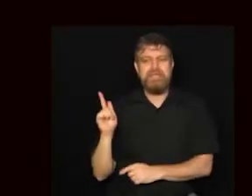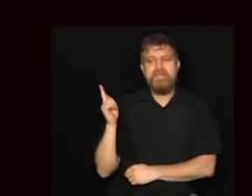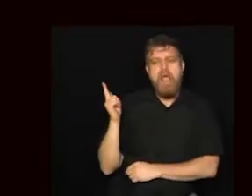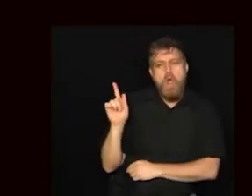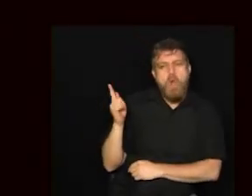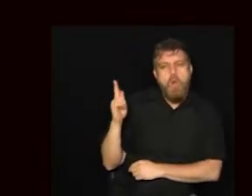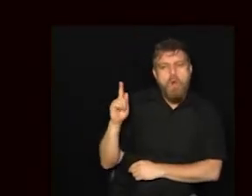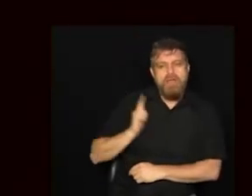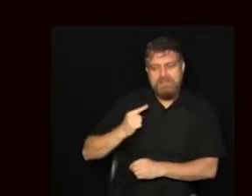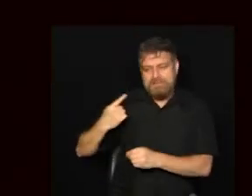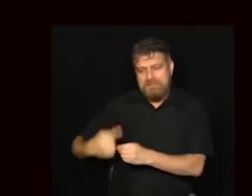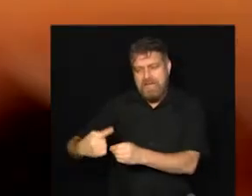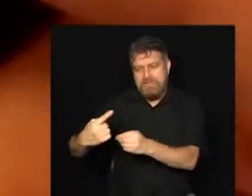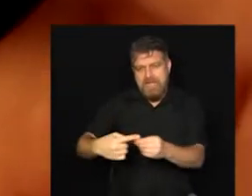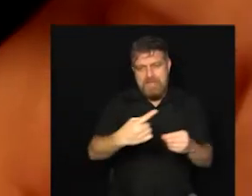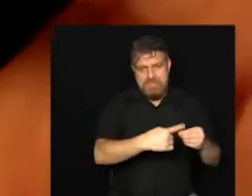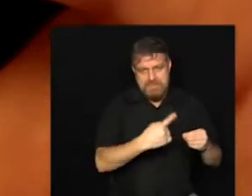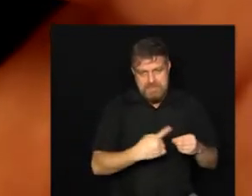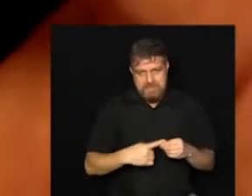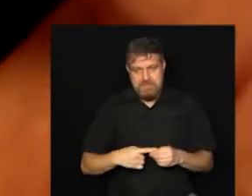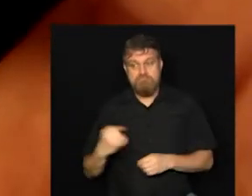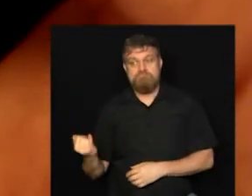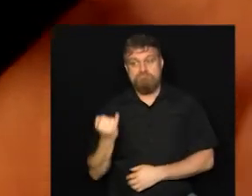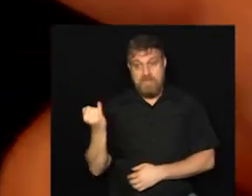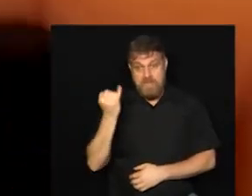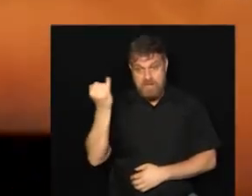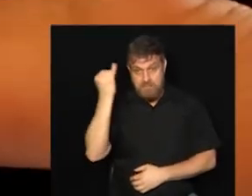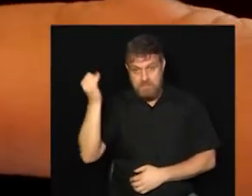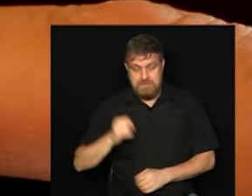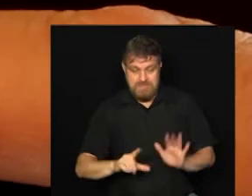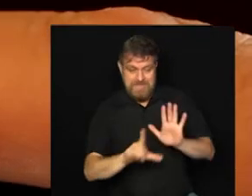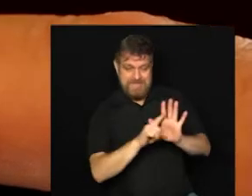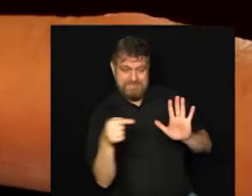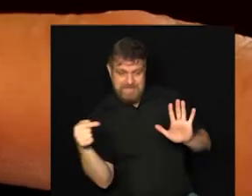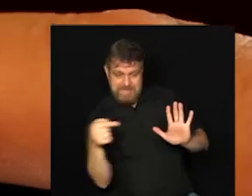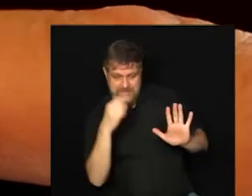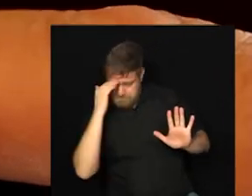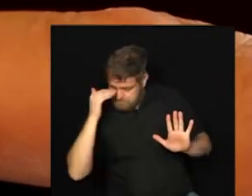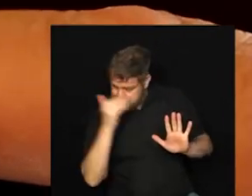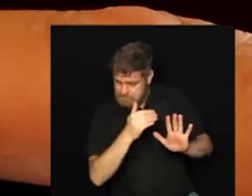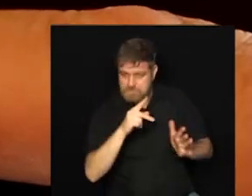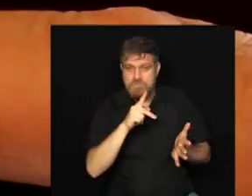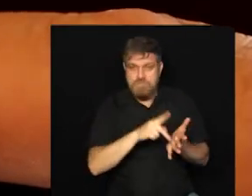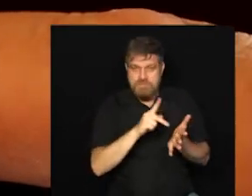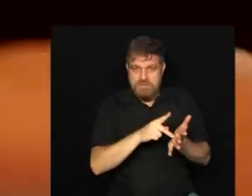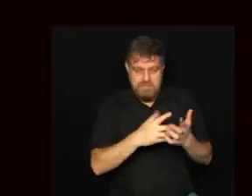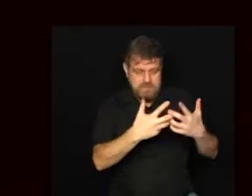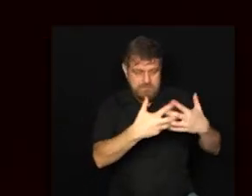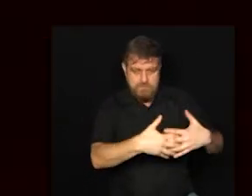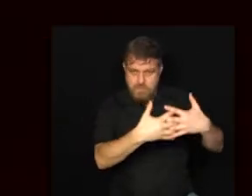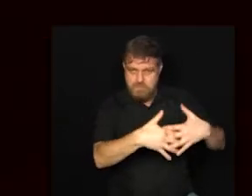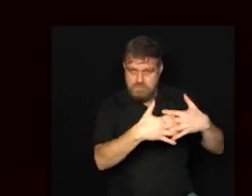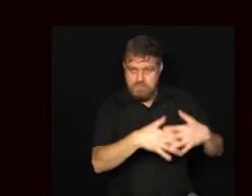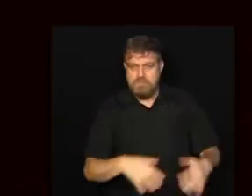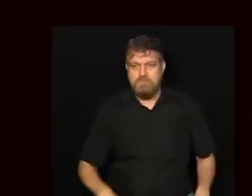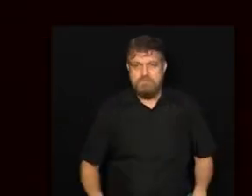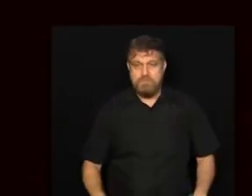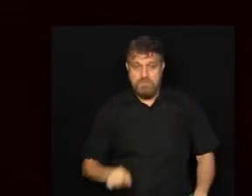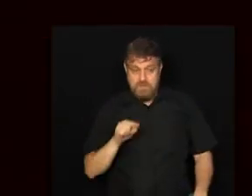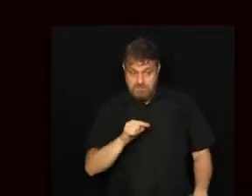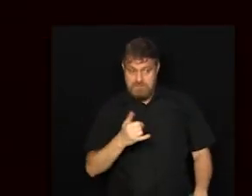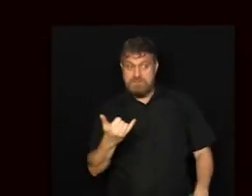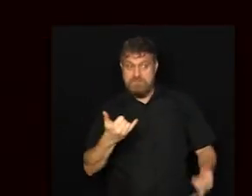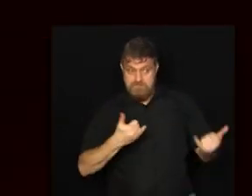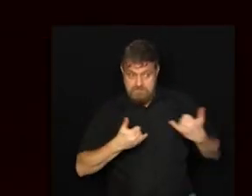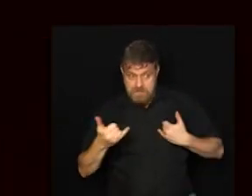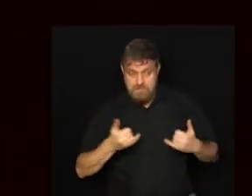em vários municípios, cidades importantes, para que essa lei seja realmente implantada. Porque, igual você falou, quem tem